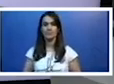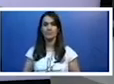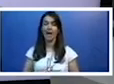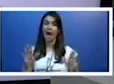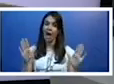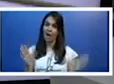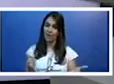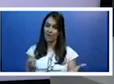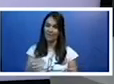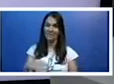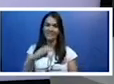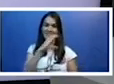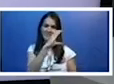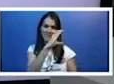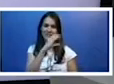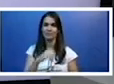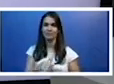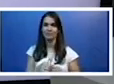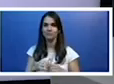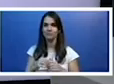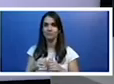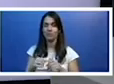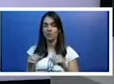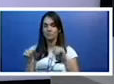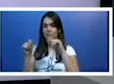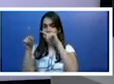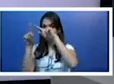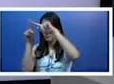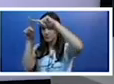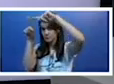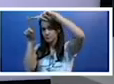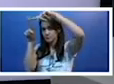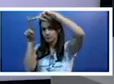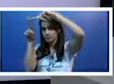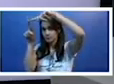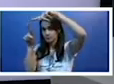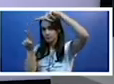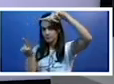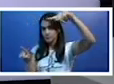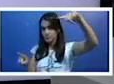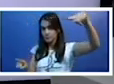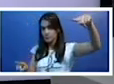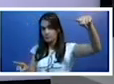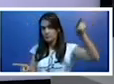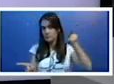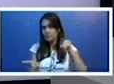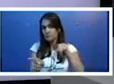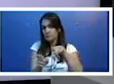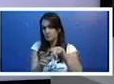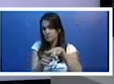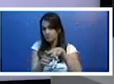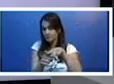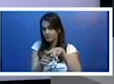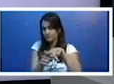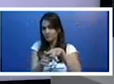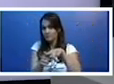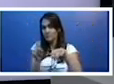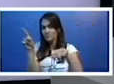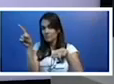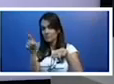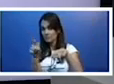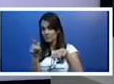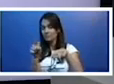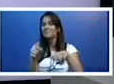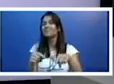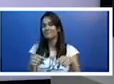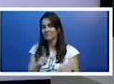Agora, o C tem essas três informações, 32 graus, o 8 e o x. O 8 é a